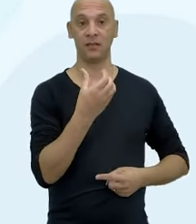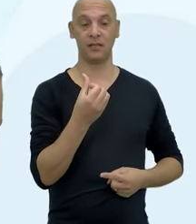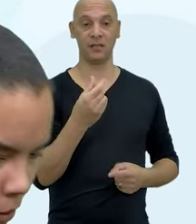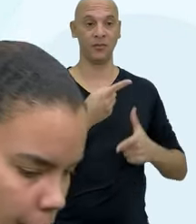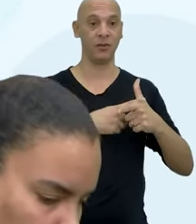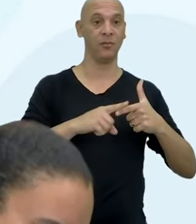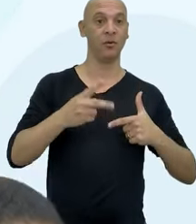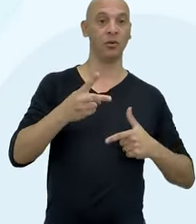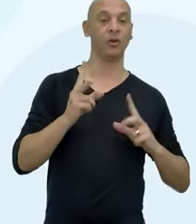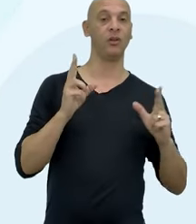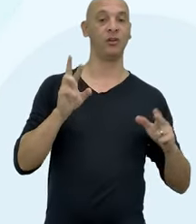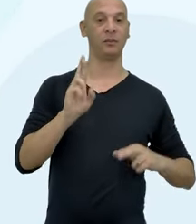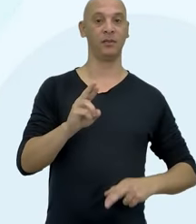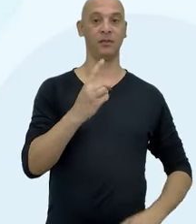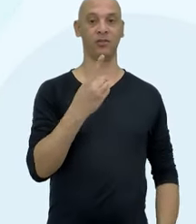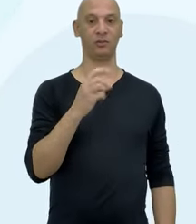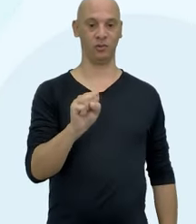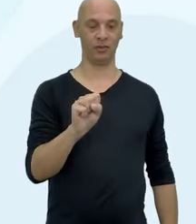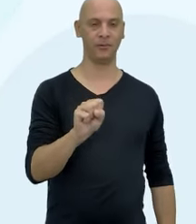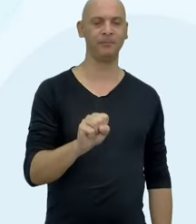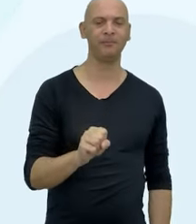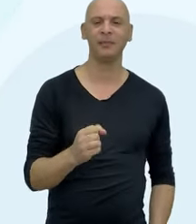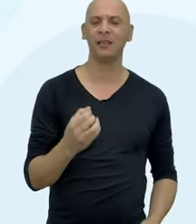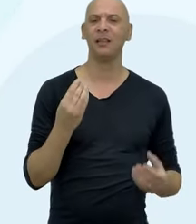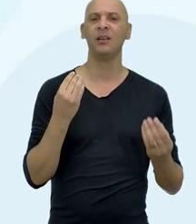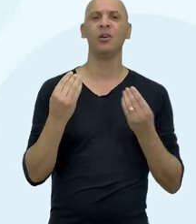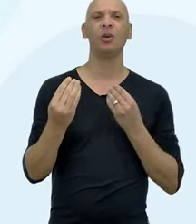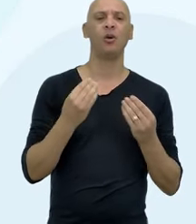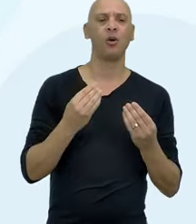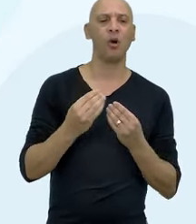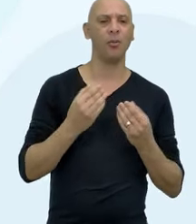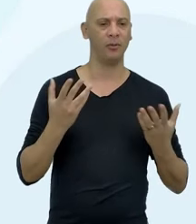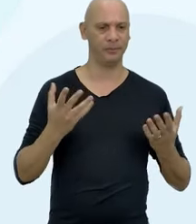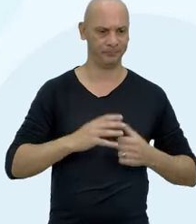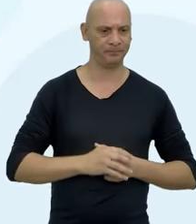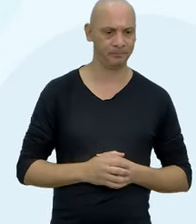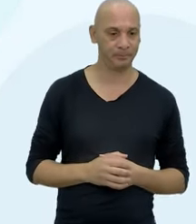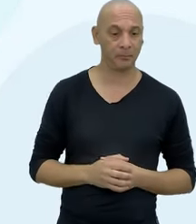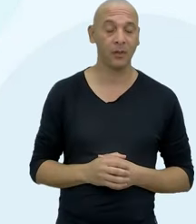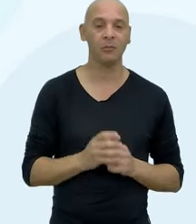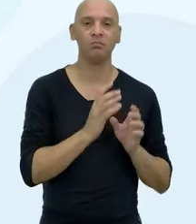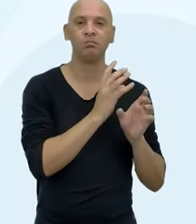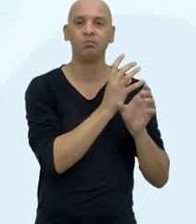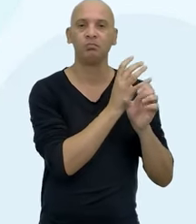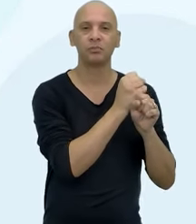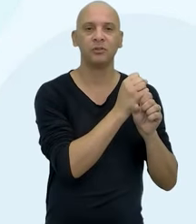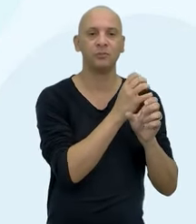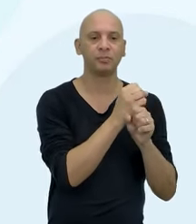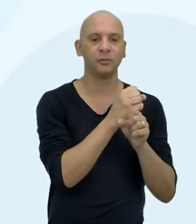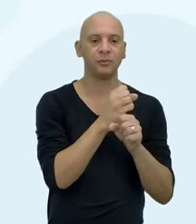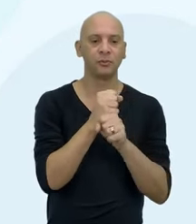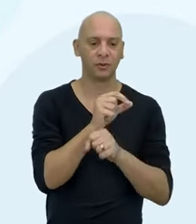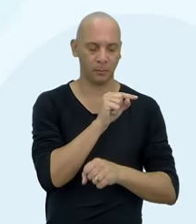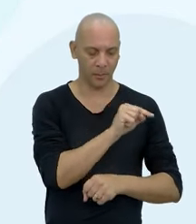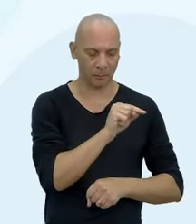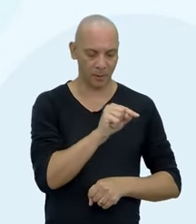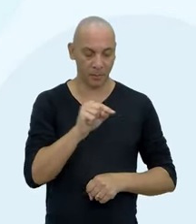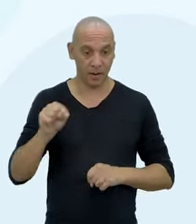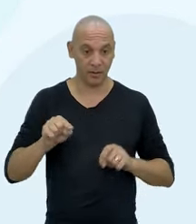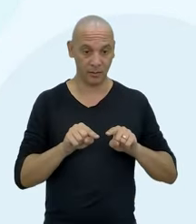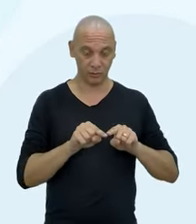Ah é Então como que funciona o teorema de Pit nós contamos os pontos